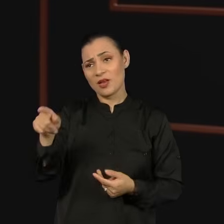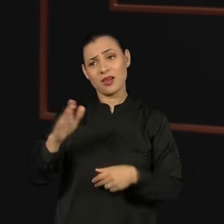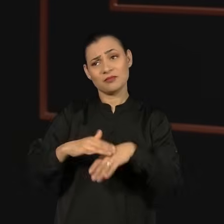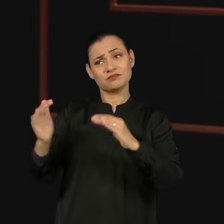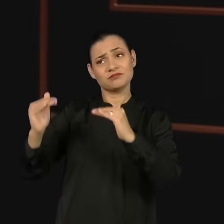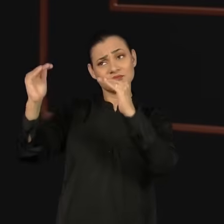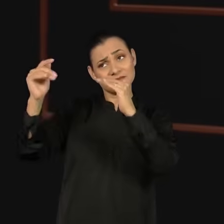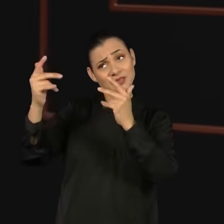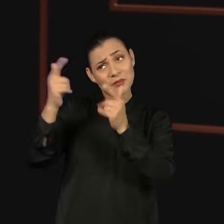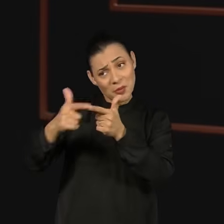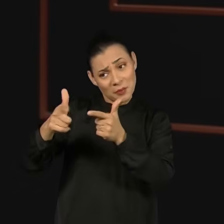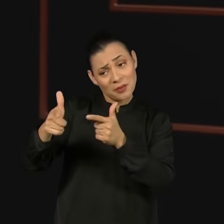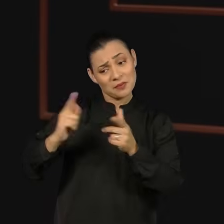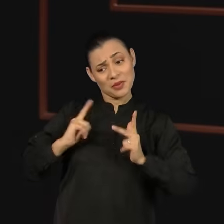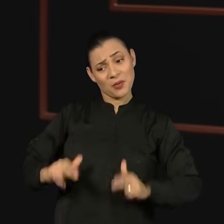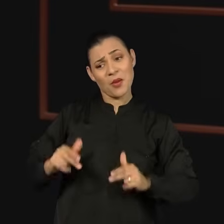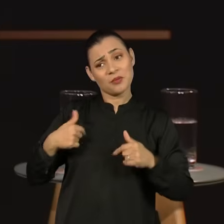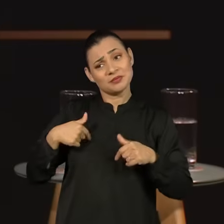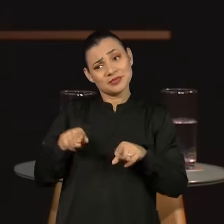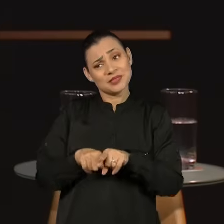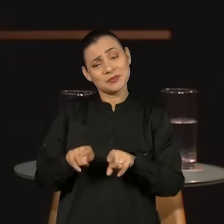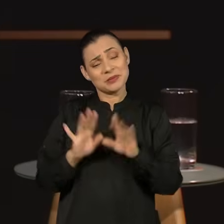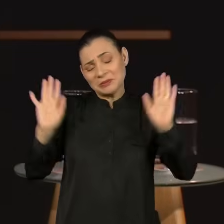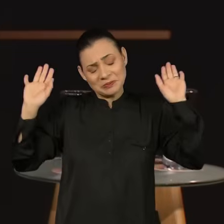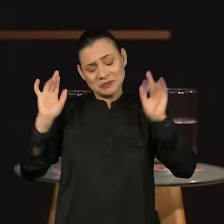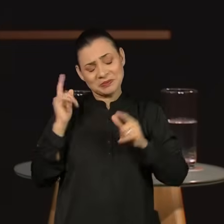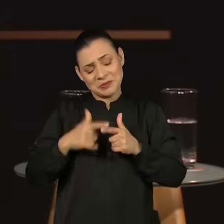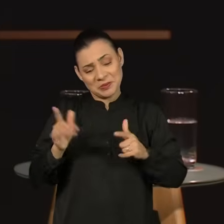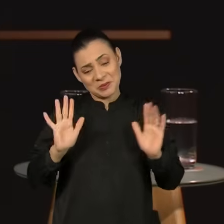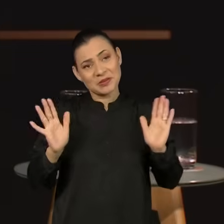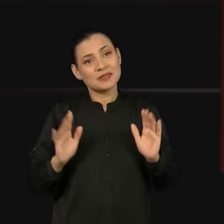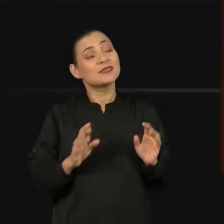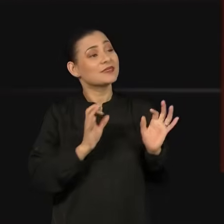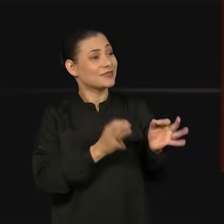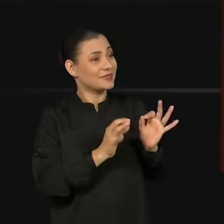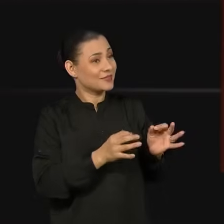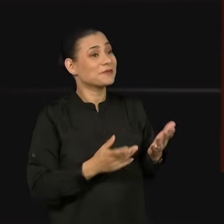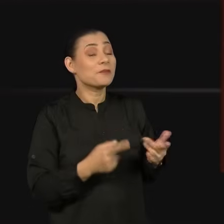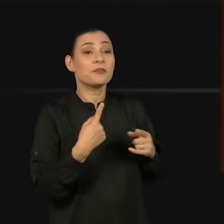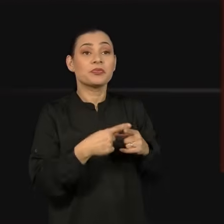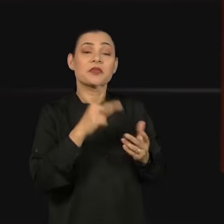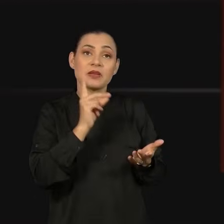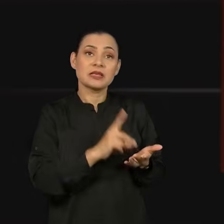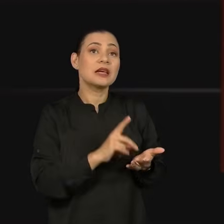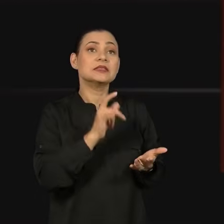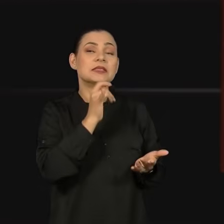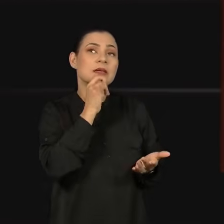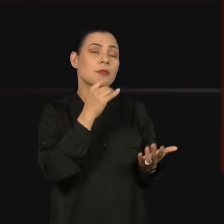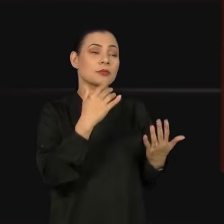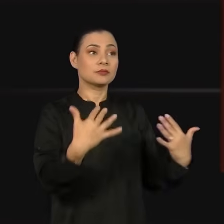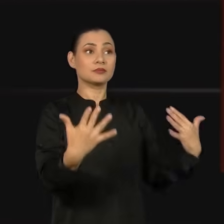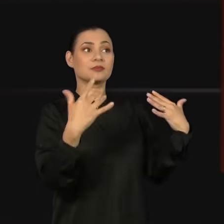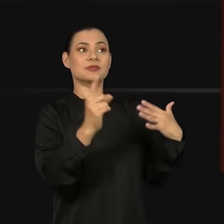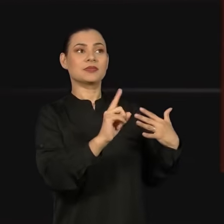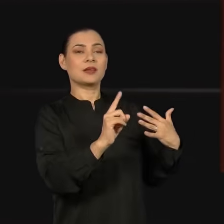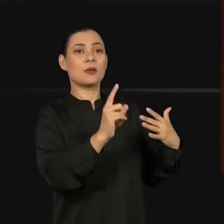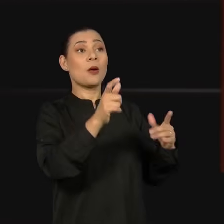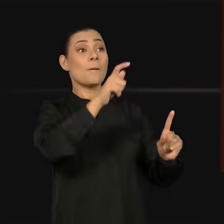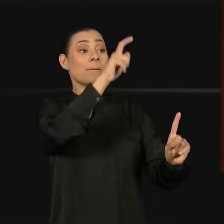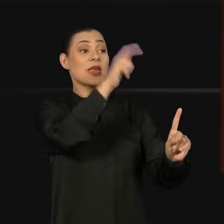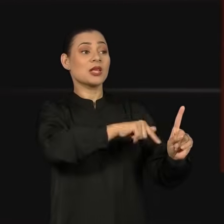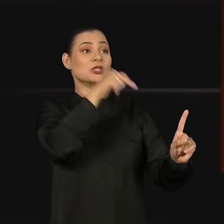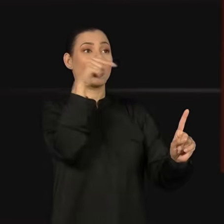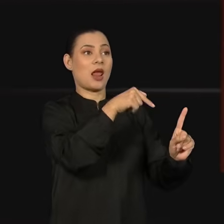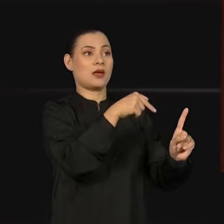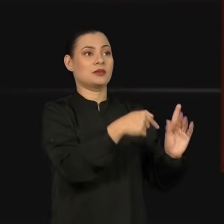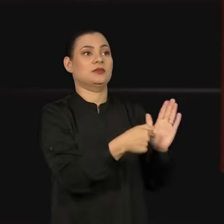esse problema, então tudo bem. Estou eu bem, também né? posso ter, né? Porque tem essa coisa da não exposição, é o personagem que